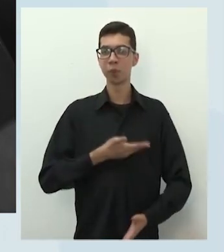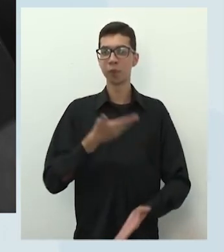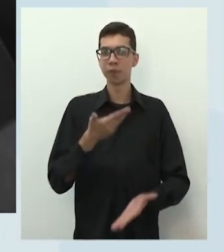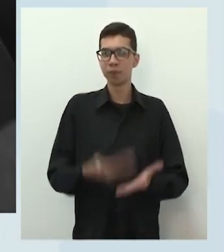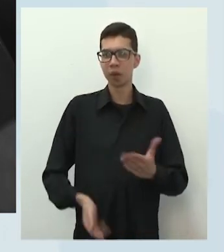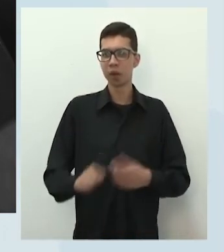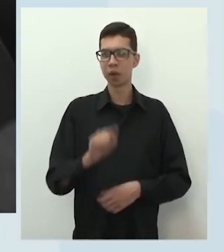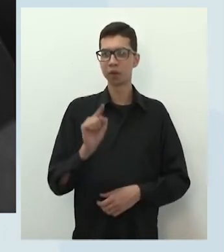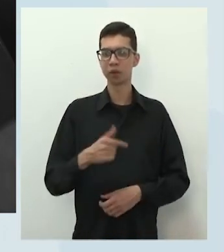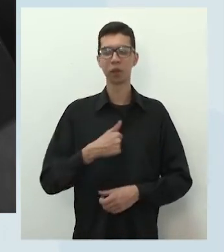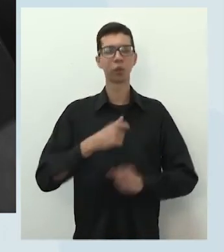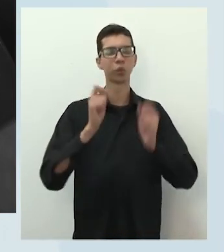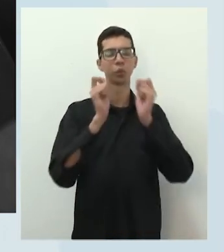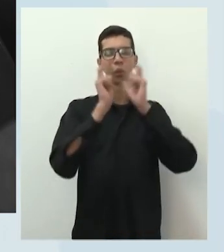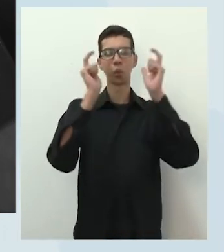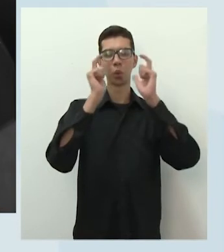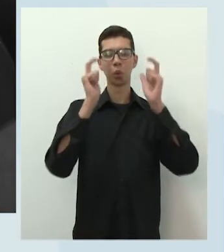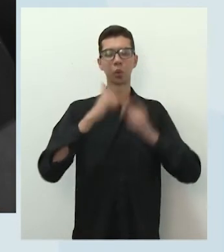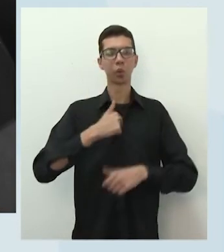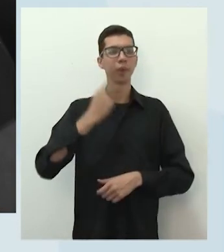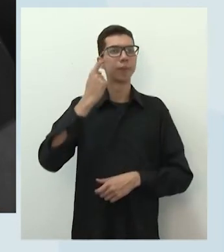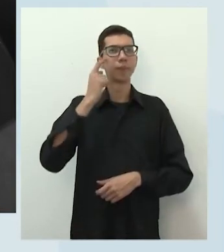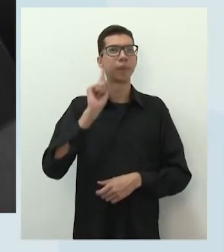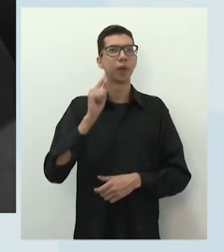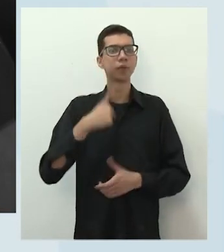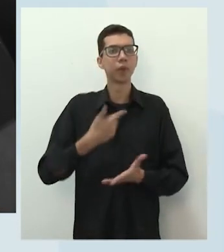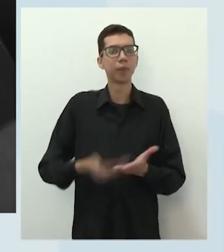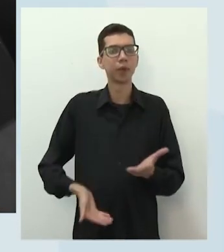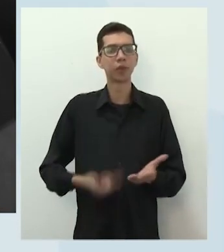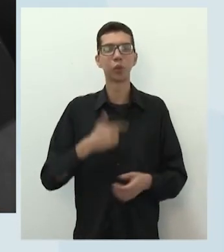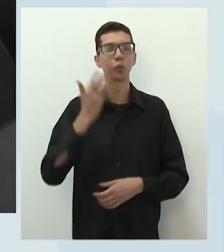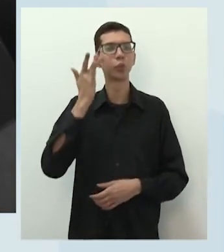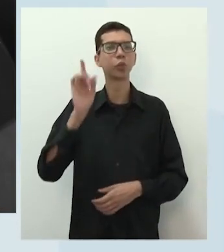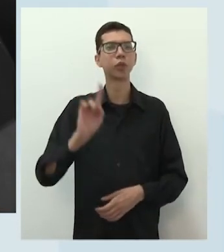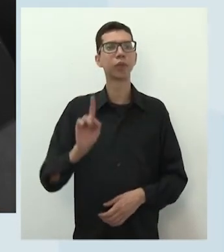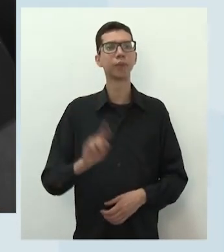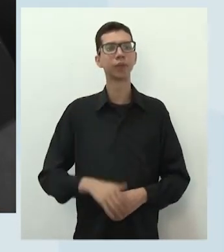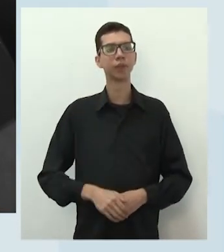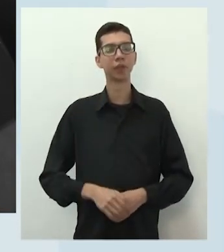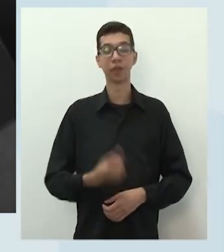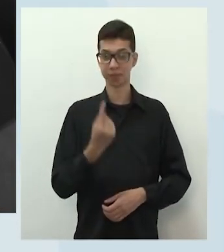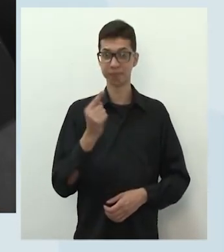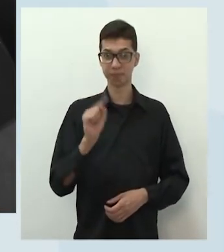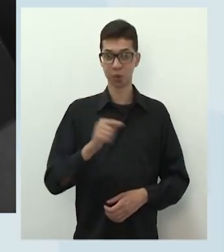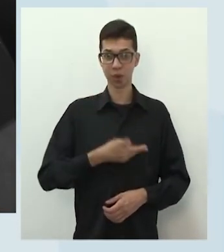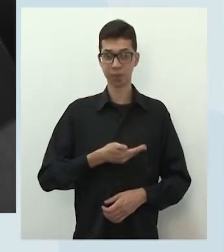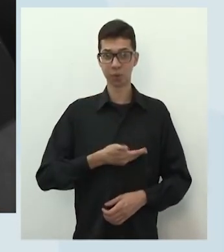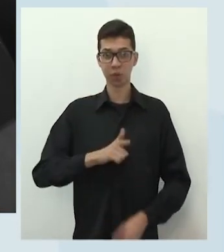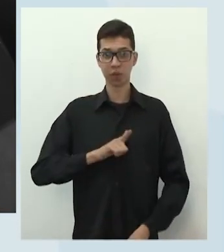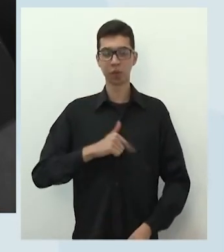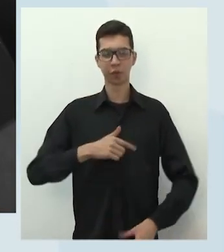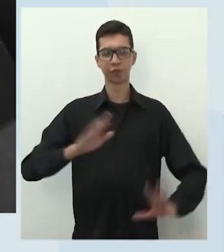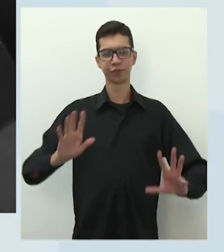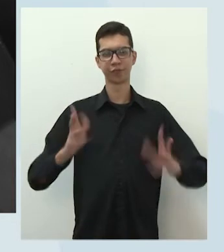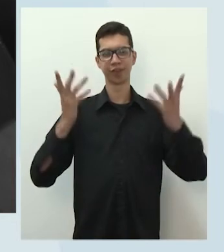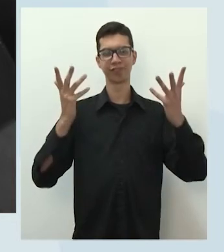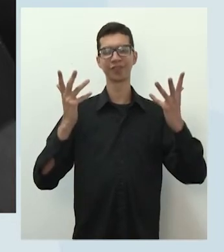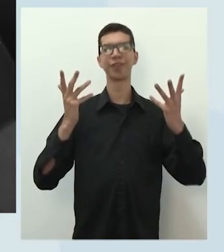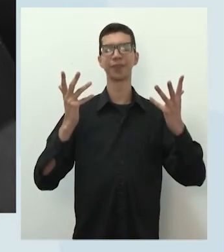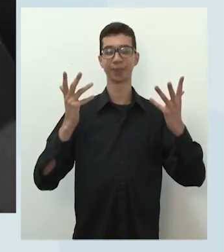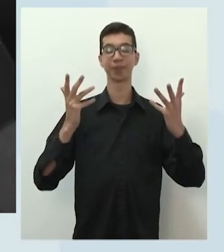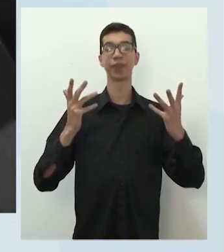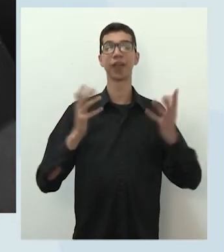eu vou cancelar, vou ficar somente com a minha conta no Insta. E aí um dos meus alunos, um moleque de 22 anos de idade, ele